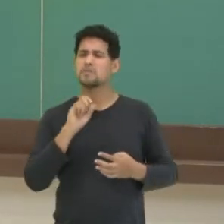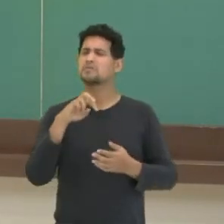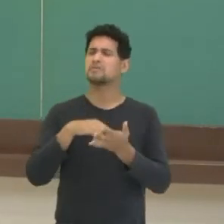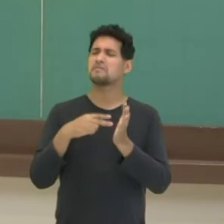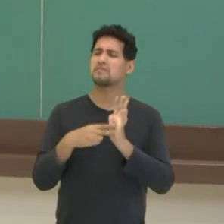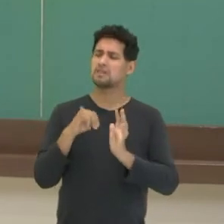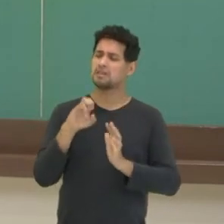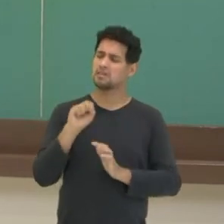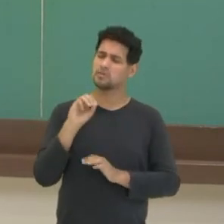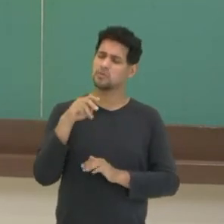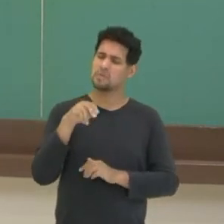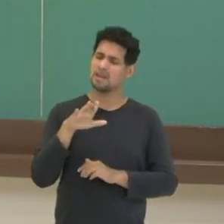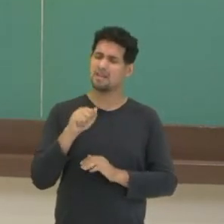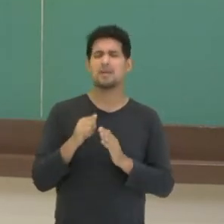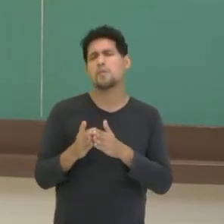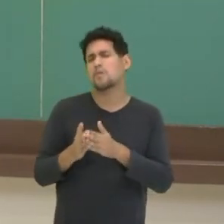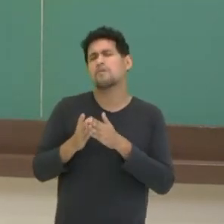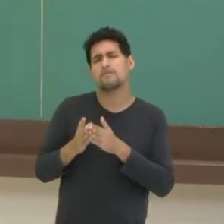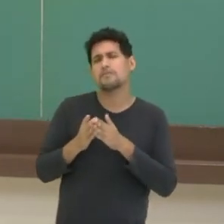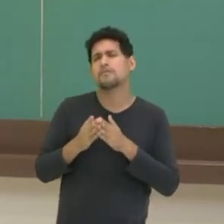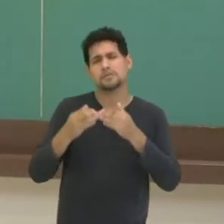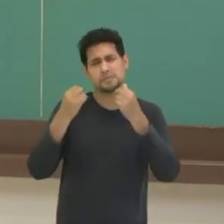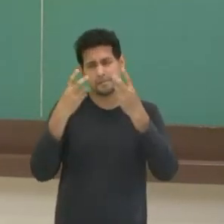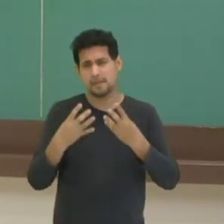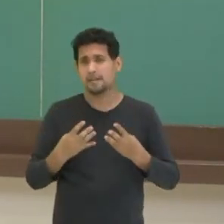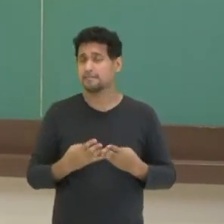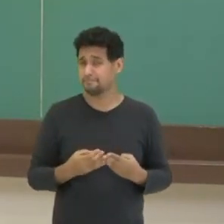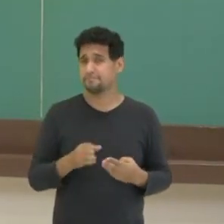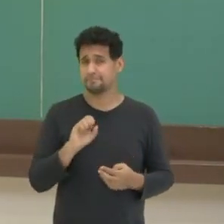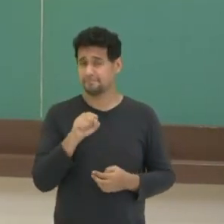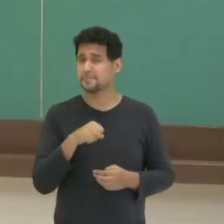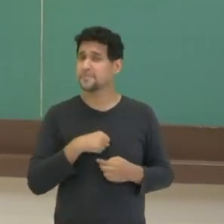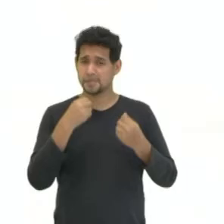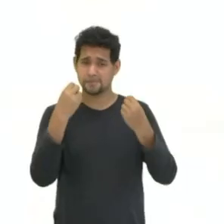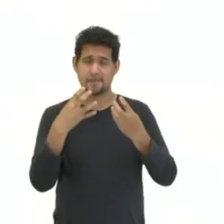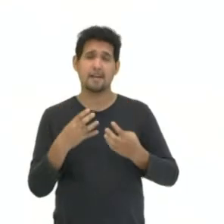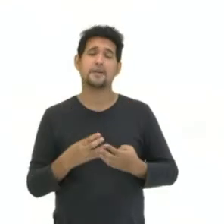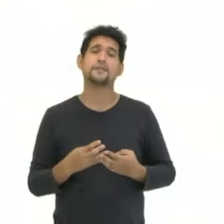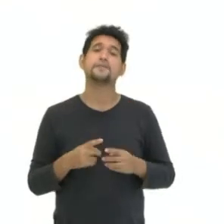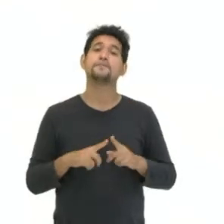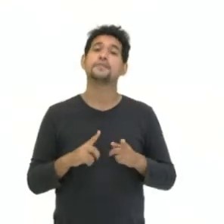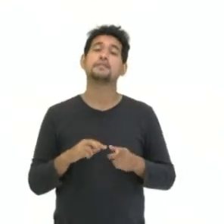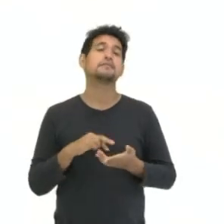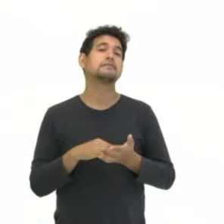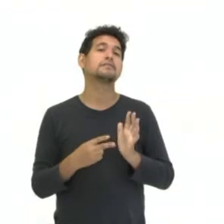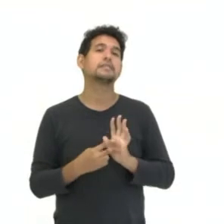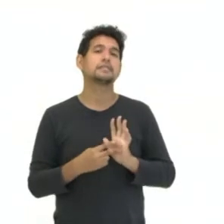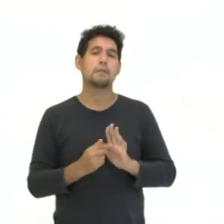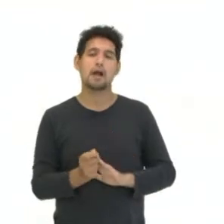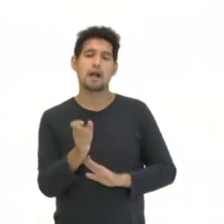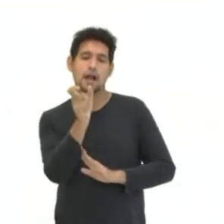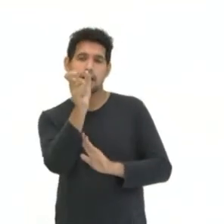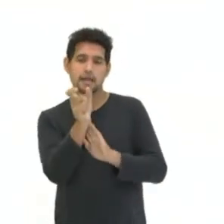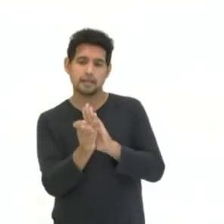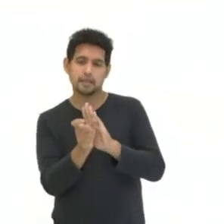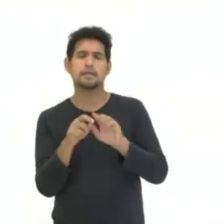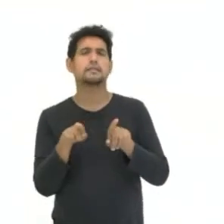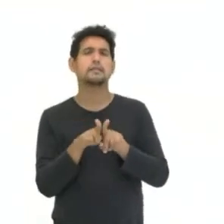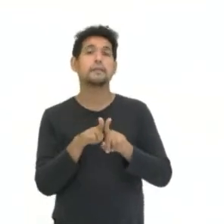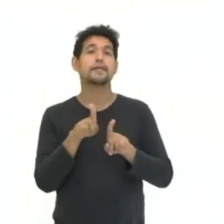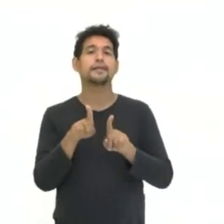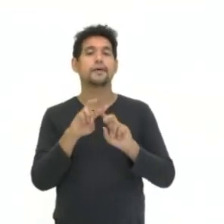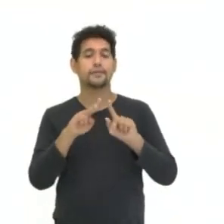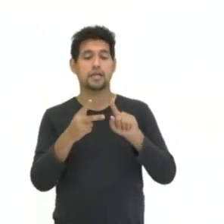isomeria, professor. Por favor, professor. Sim, eu lhe atendo. É um fenômeno caracterizado pela ocorrência